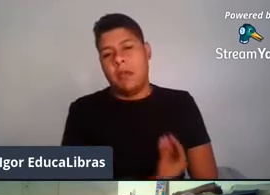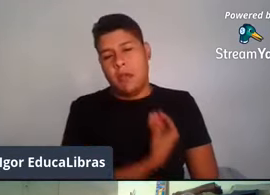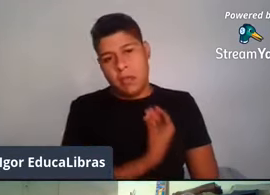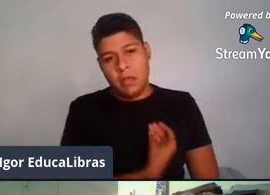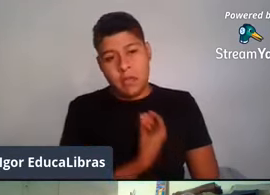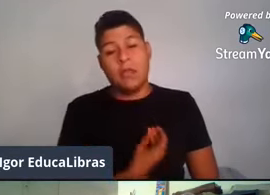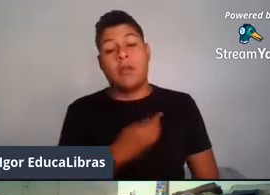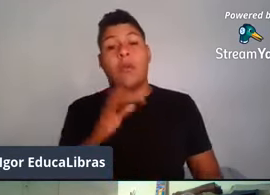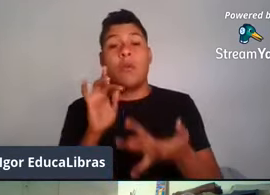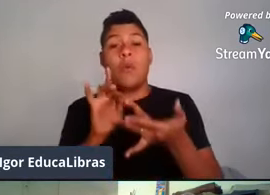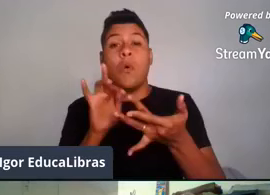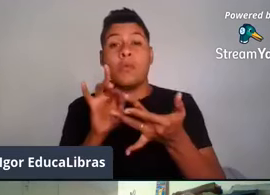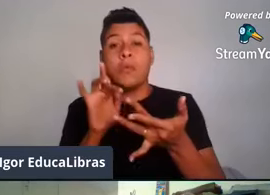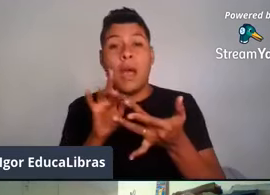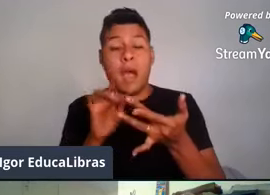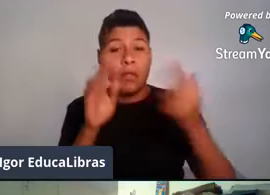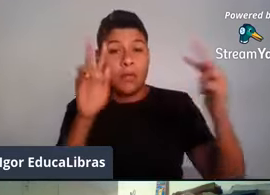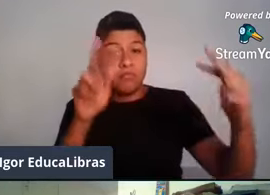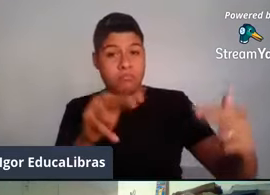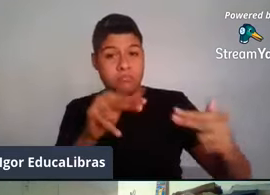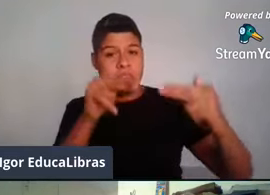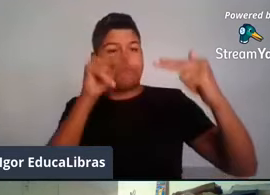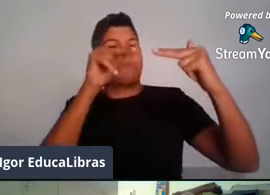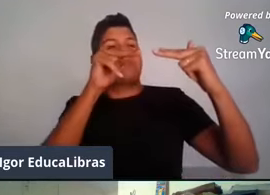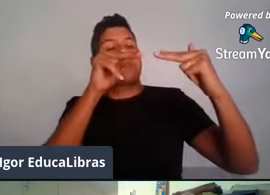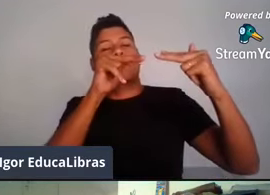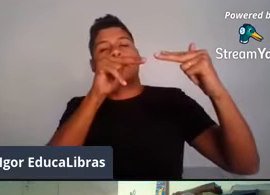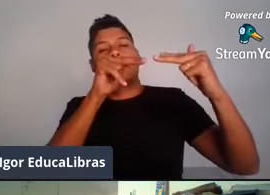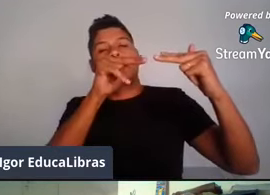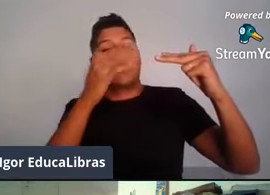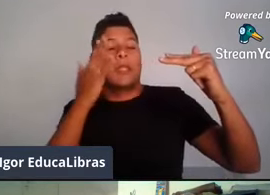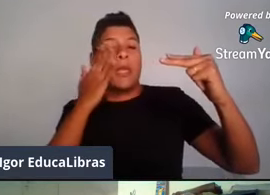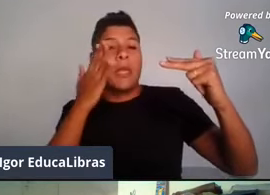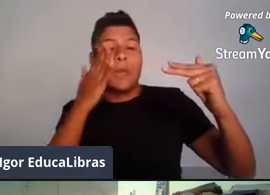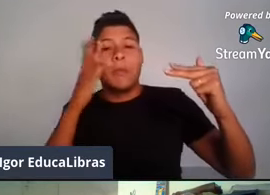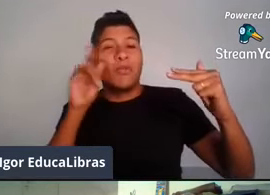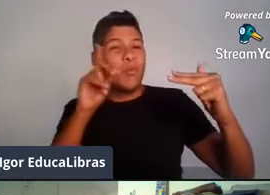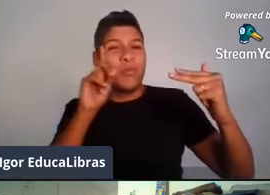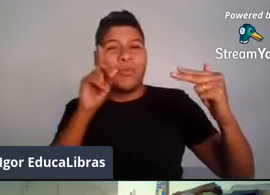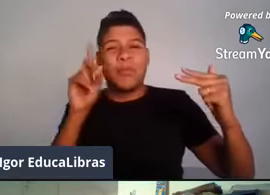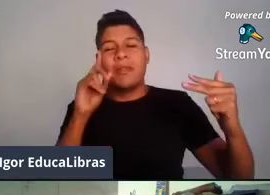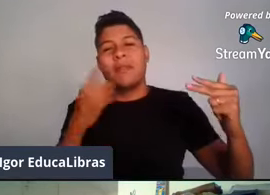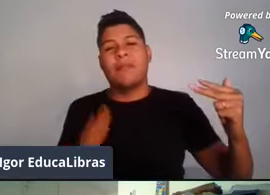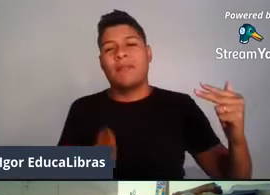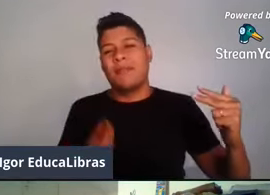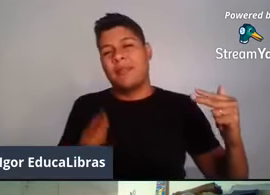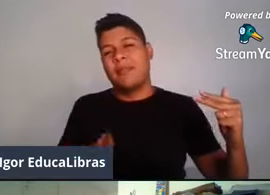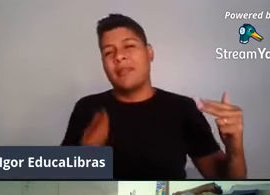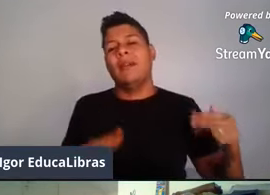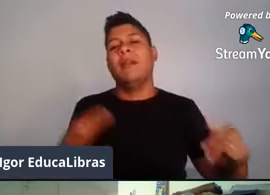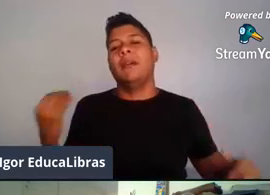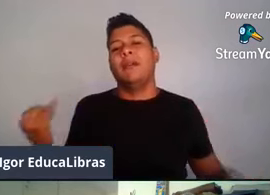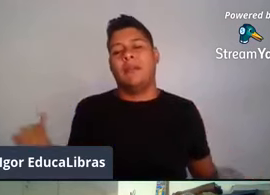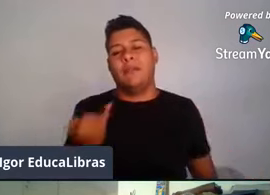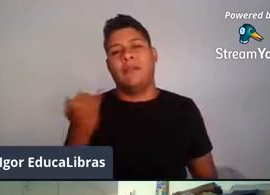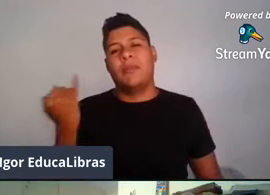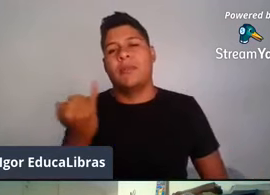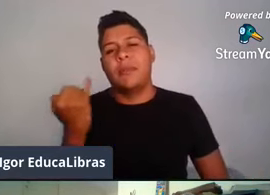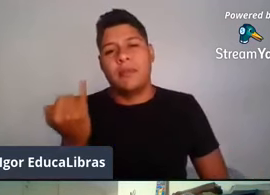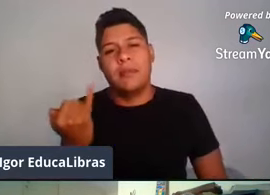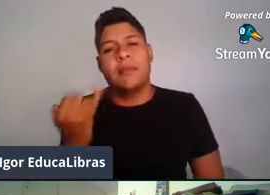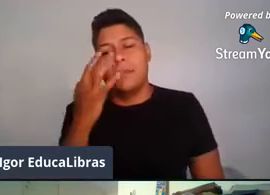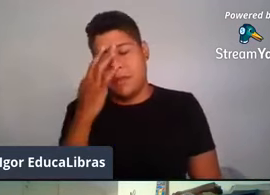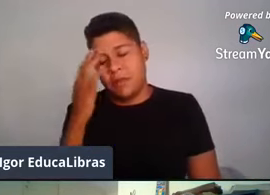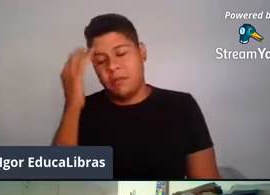o contato, né, o olho no olho, o estar ali no dia a dia é extremamente importante. E para a pessoa